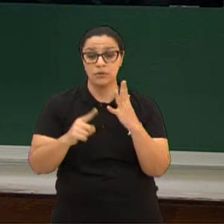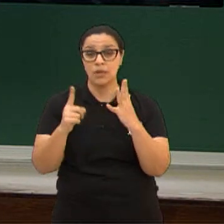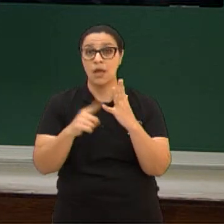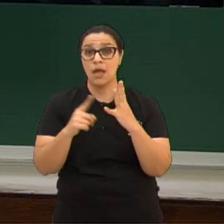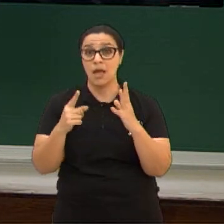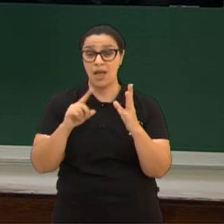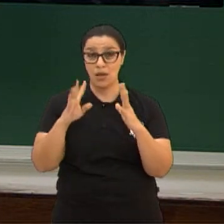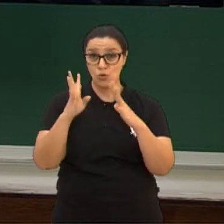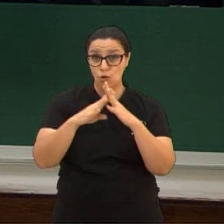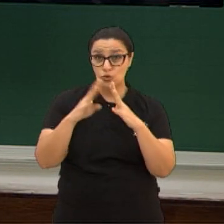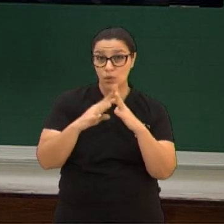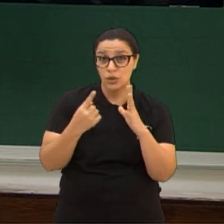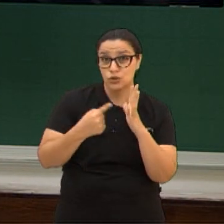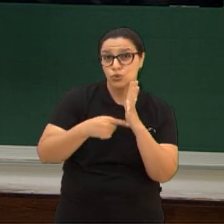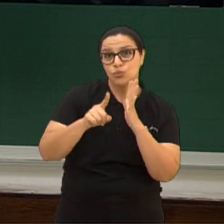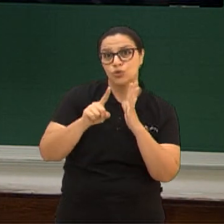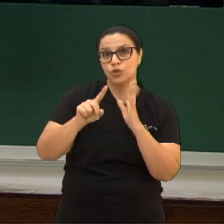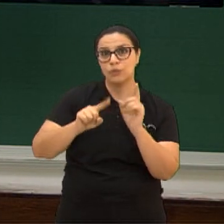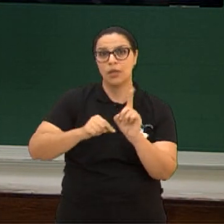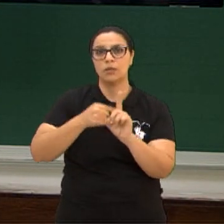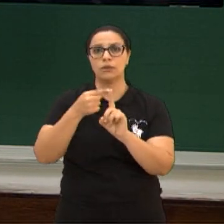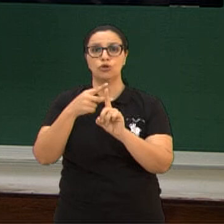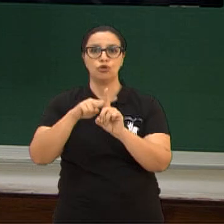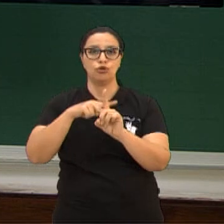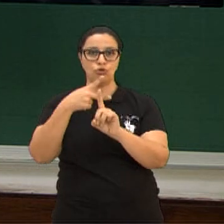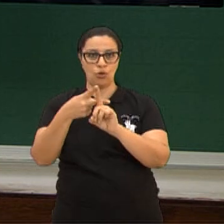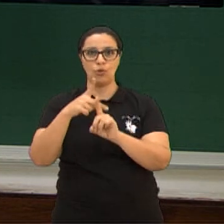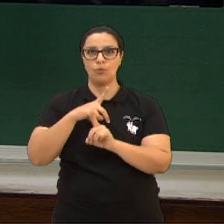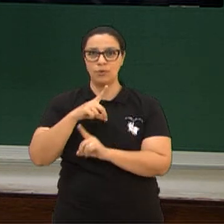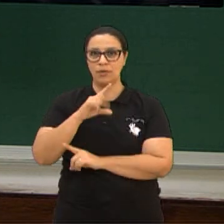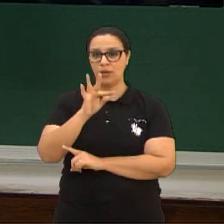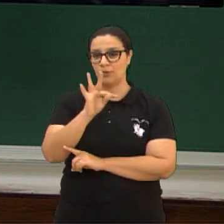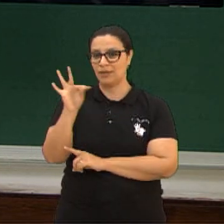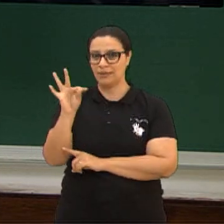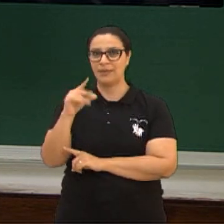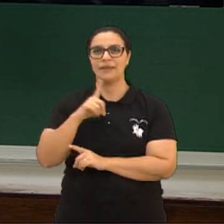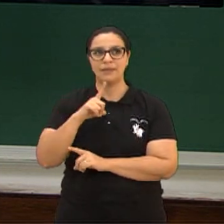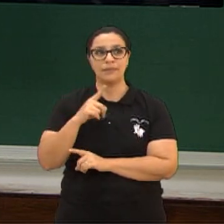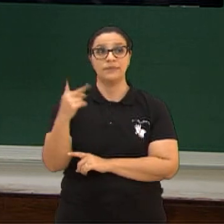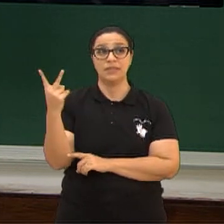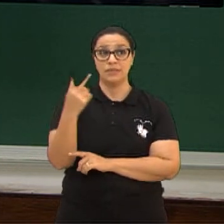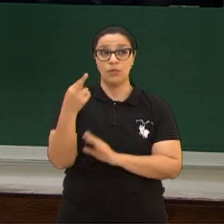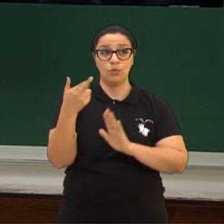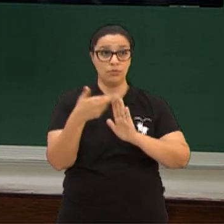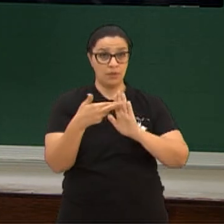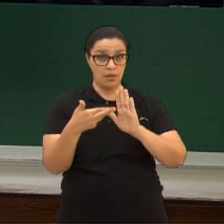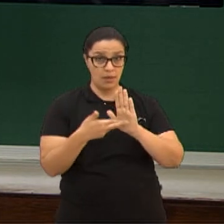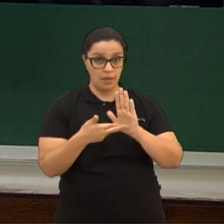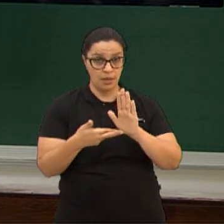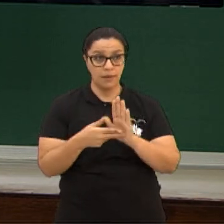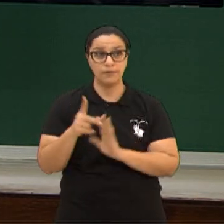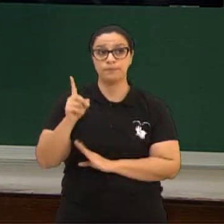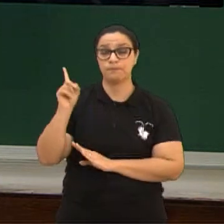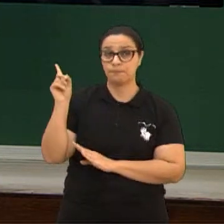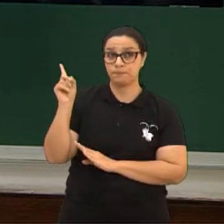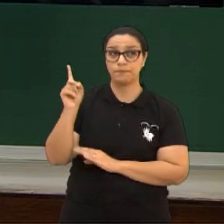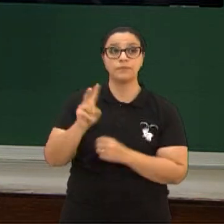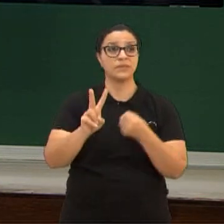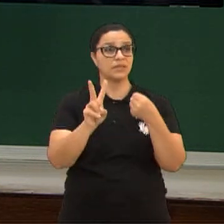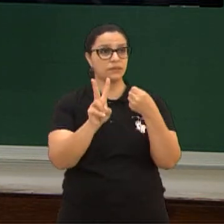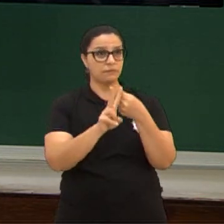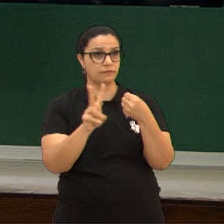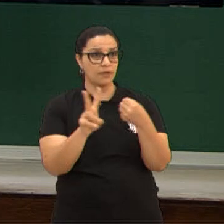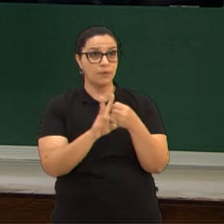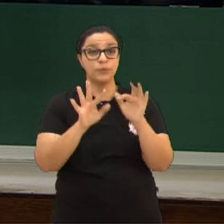última consoante antes de colocar o ing, ok? Segunda regrinha, olha lá,